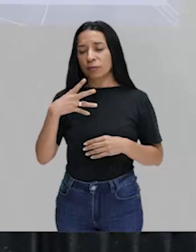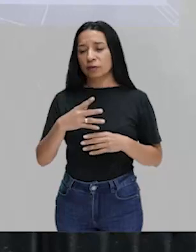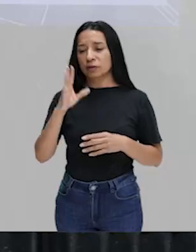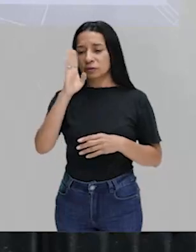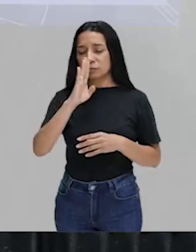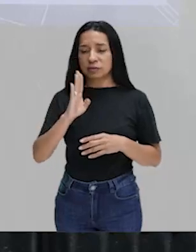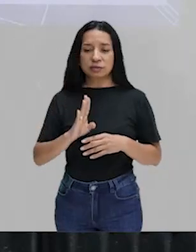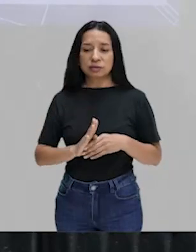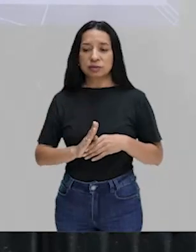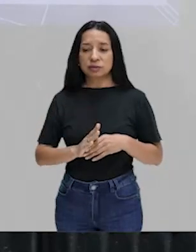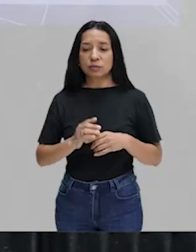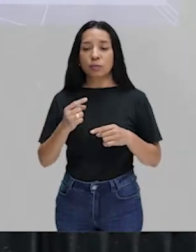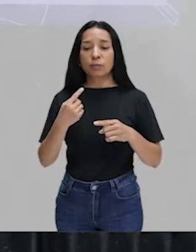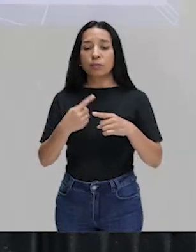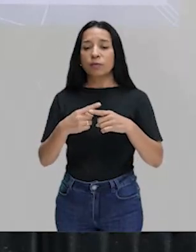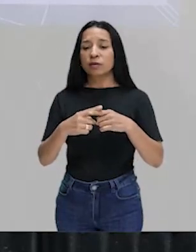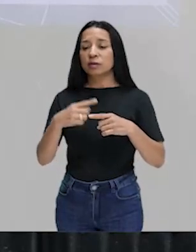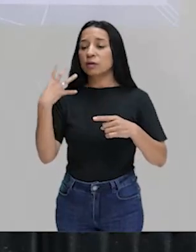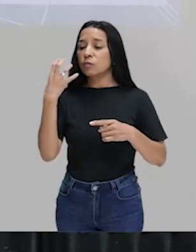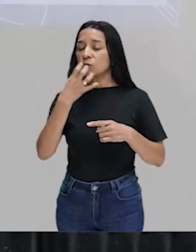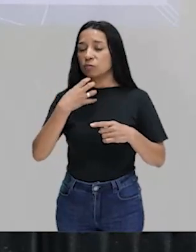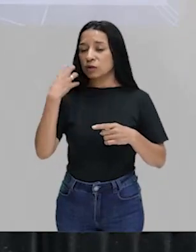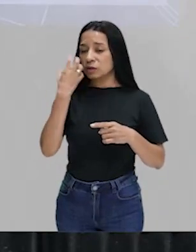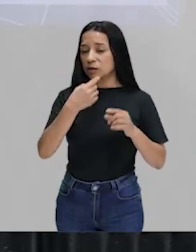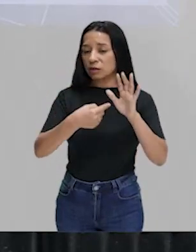bom ser brasileiro, por que não cantar isso?